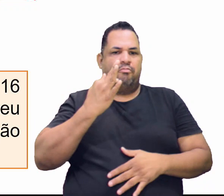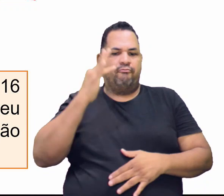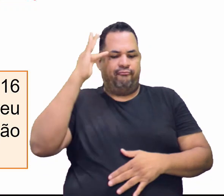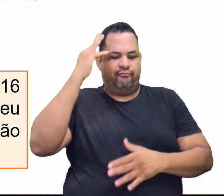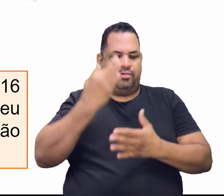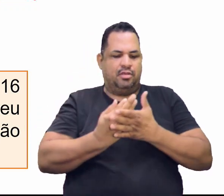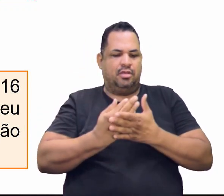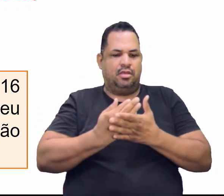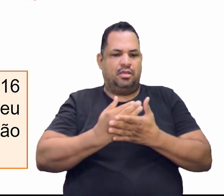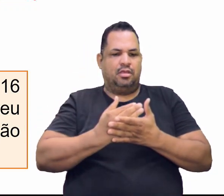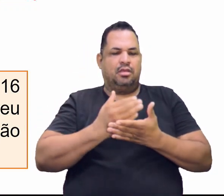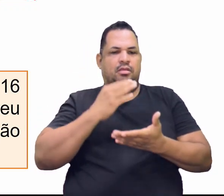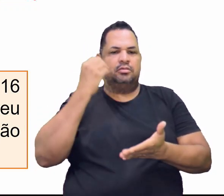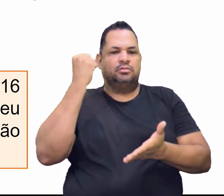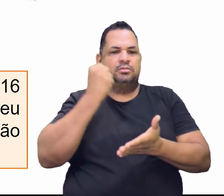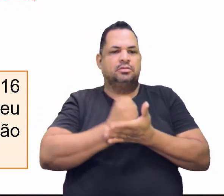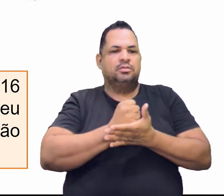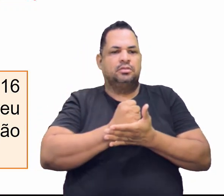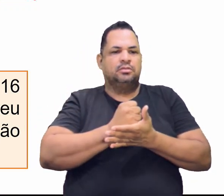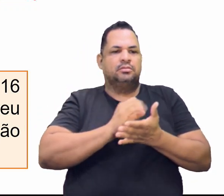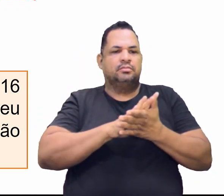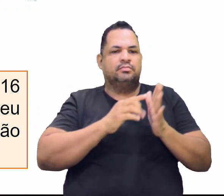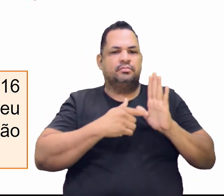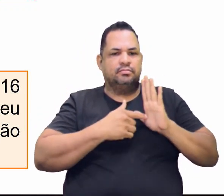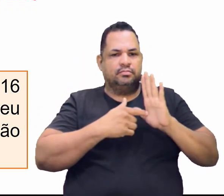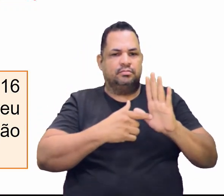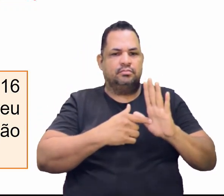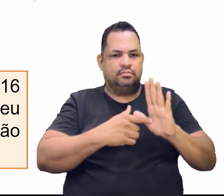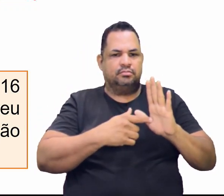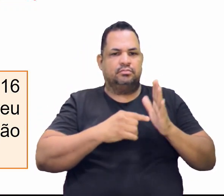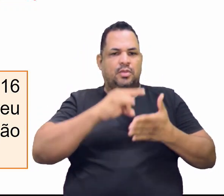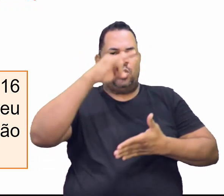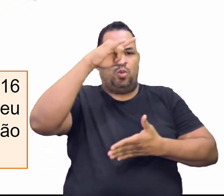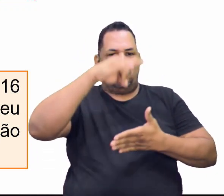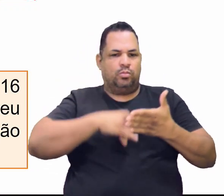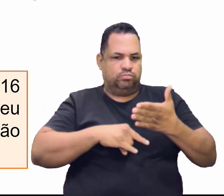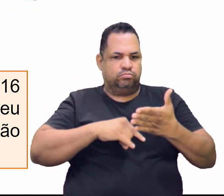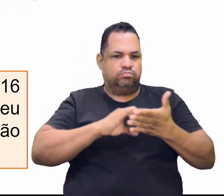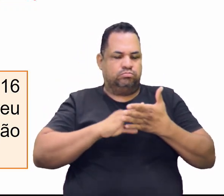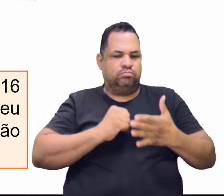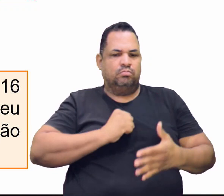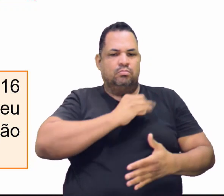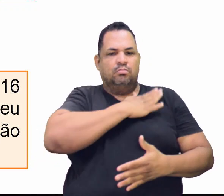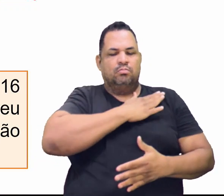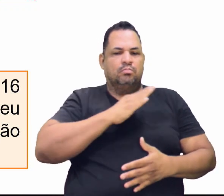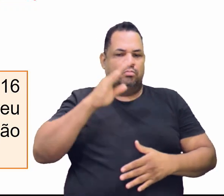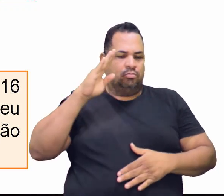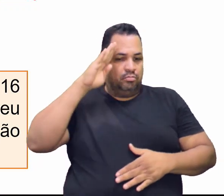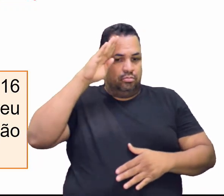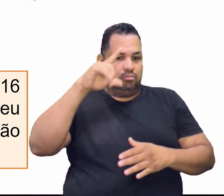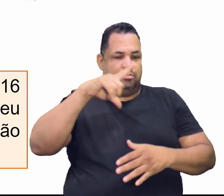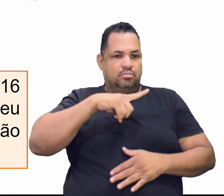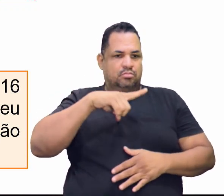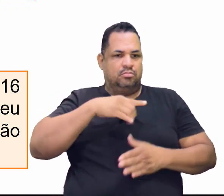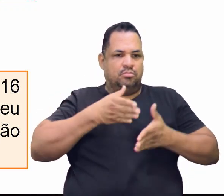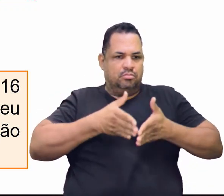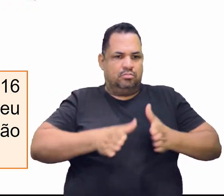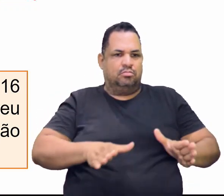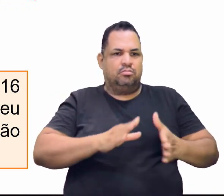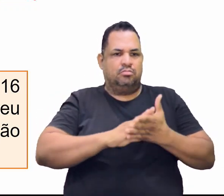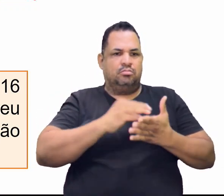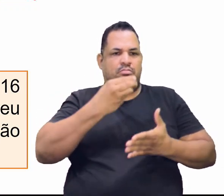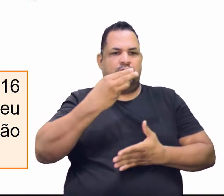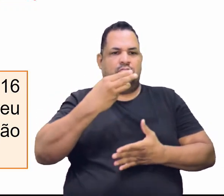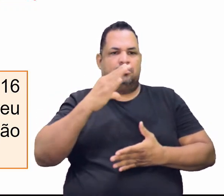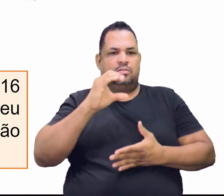Ofício, lá vem dizendo que o Rondon apresentou os documentos ao Exército, que no documento diz que ele nasceu no